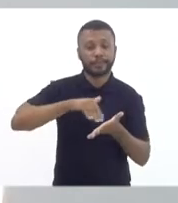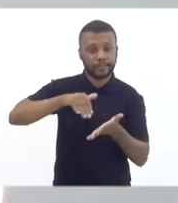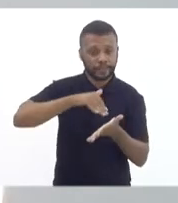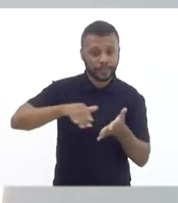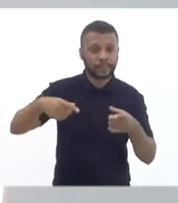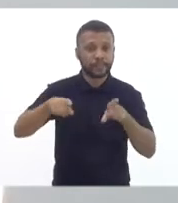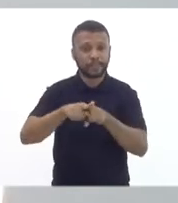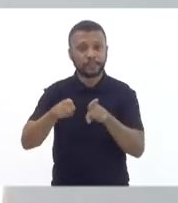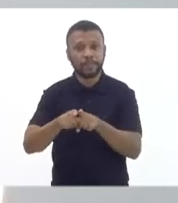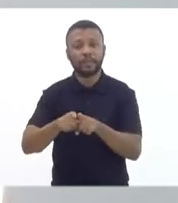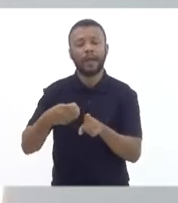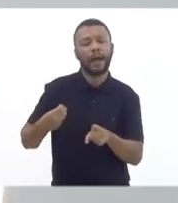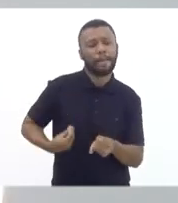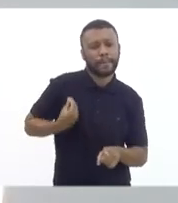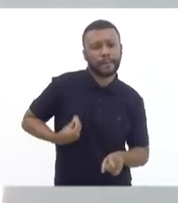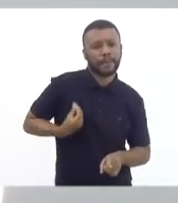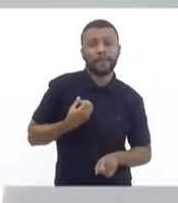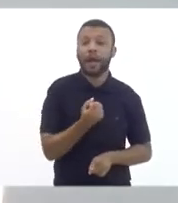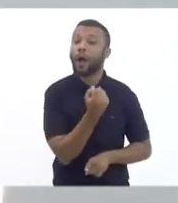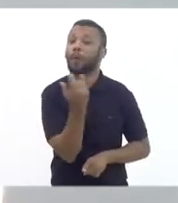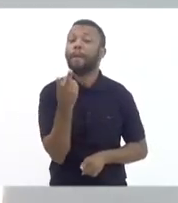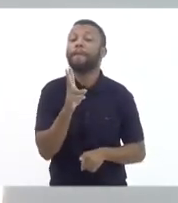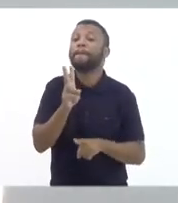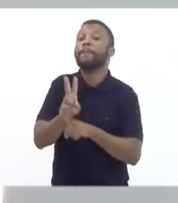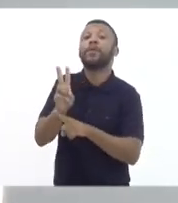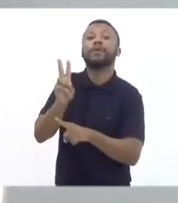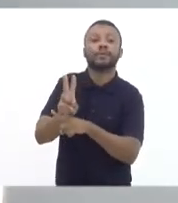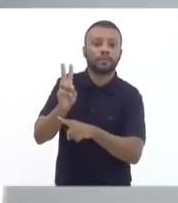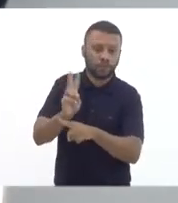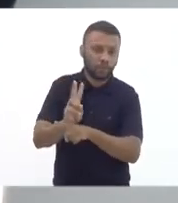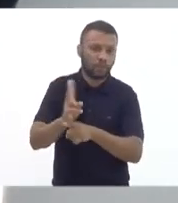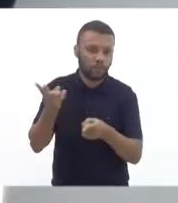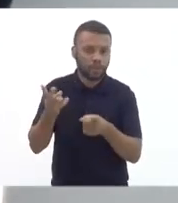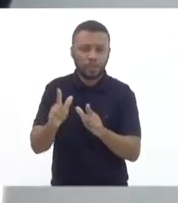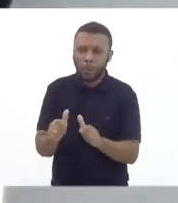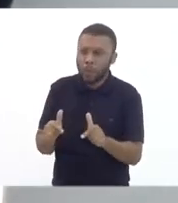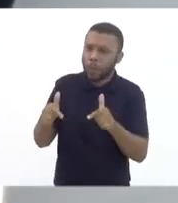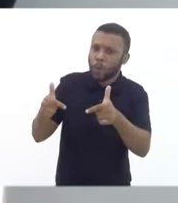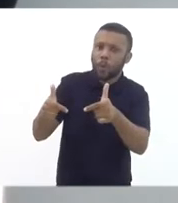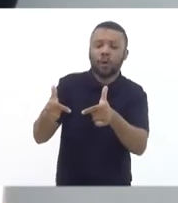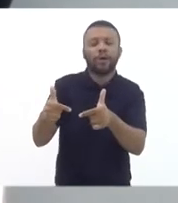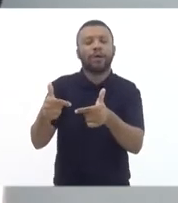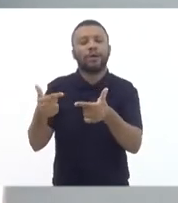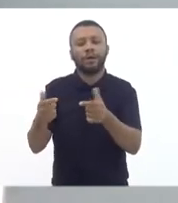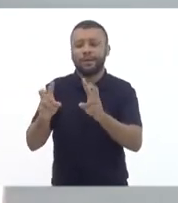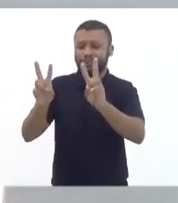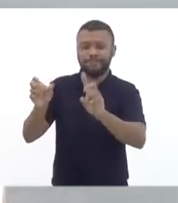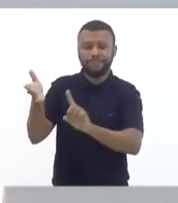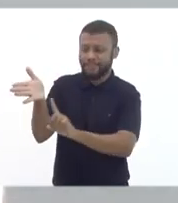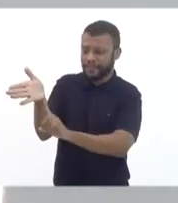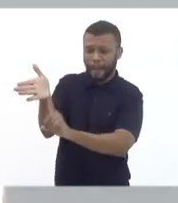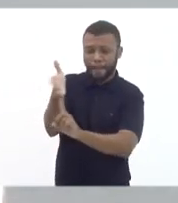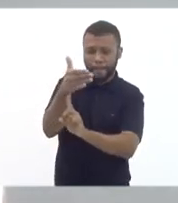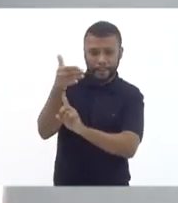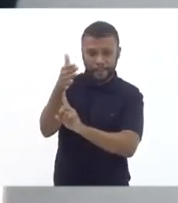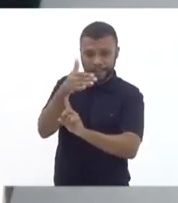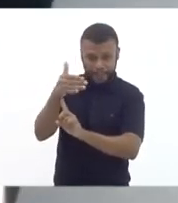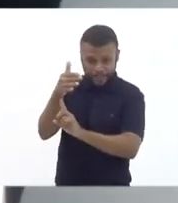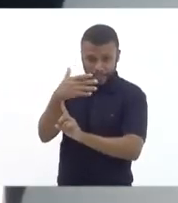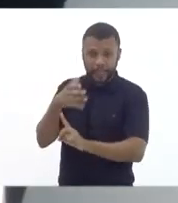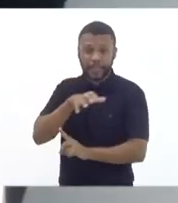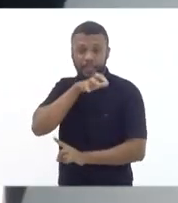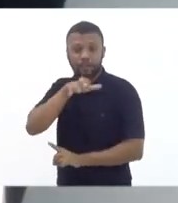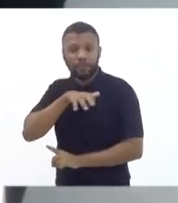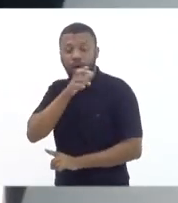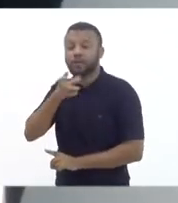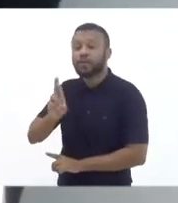presença de alguns protetores e ativistas da causa animal, que dirigem abrigos, que